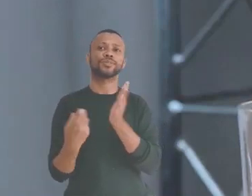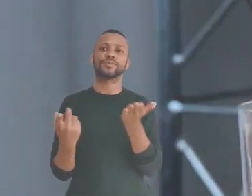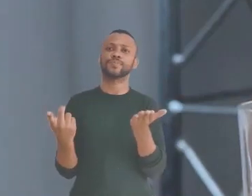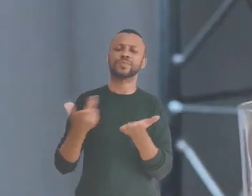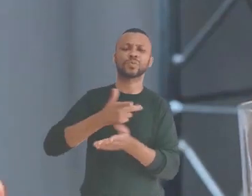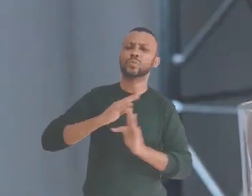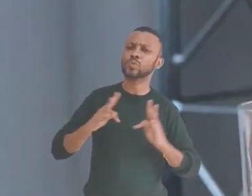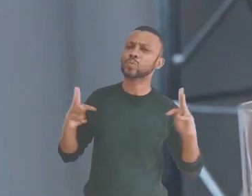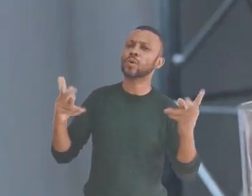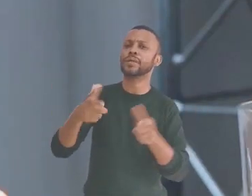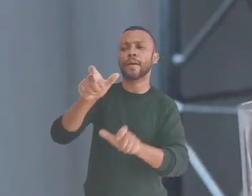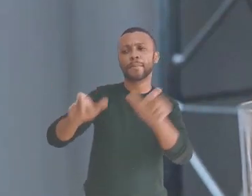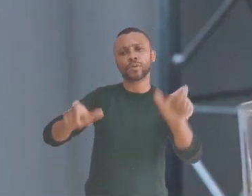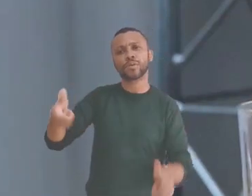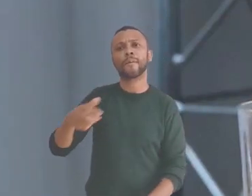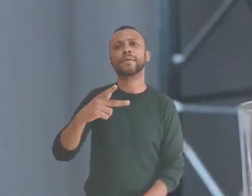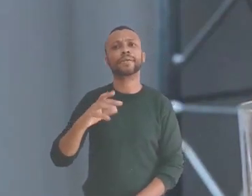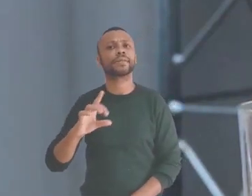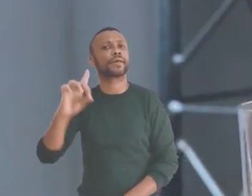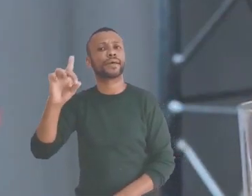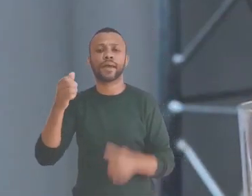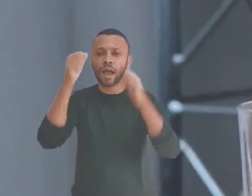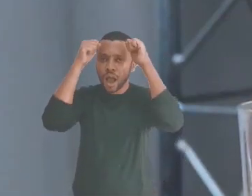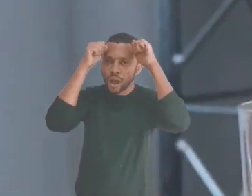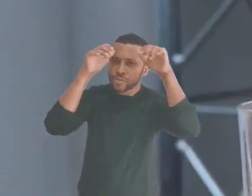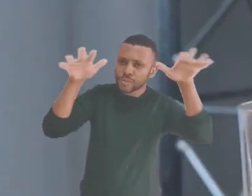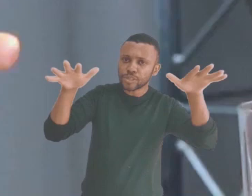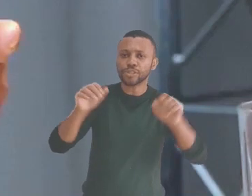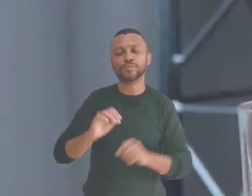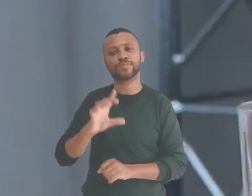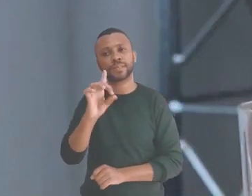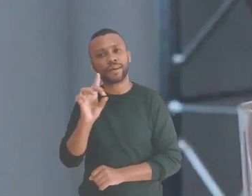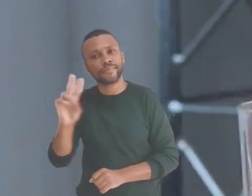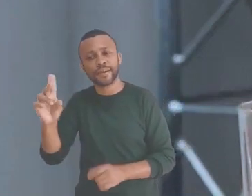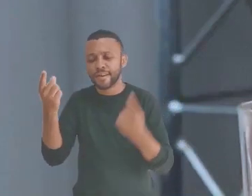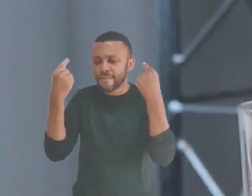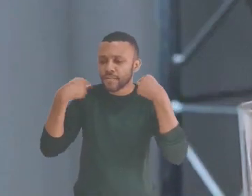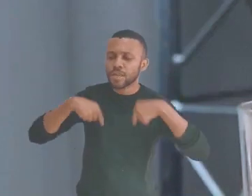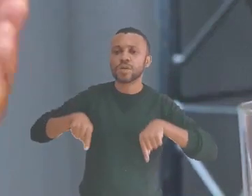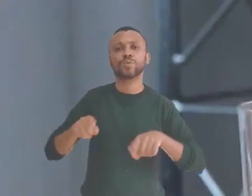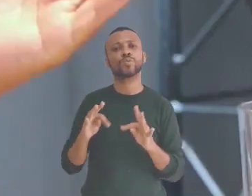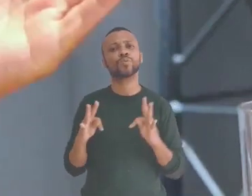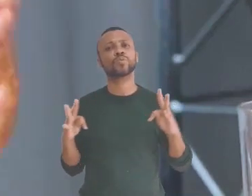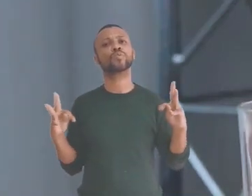físico, todos eles. Todos, autismo, visual, físico, todos eles, para ensinar a